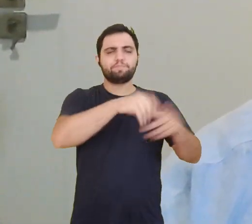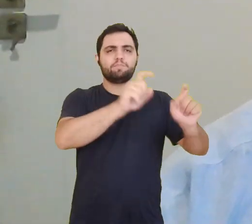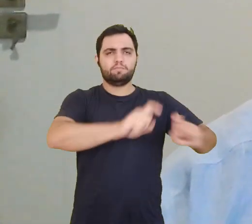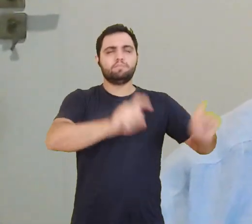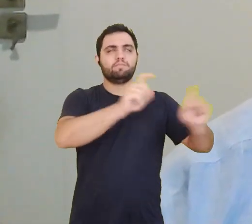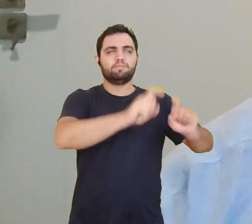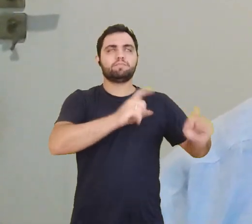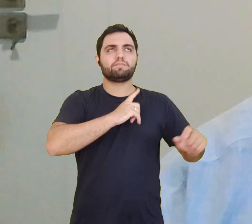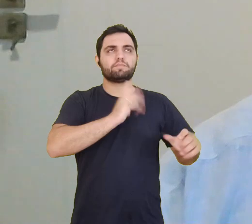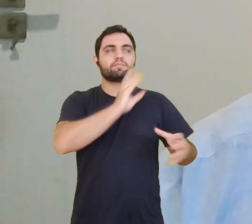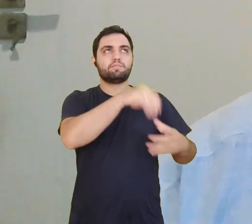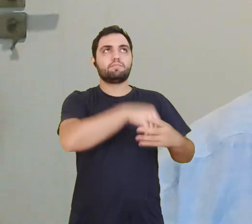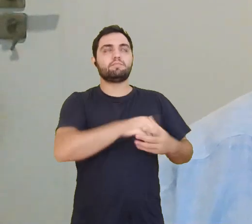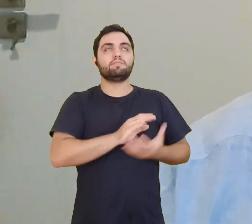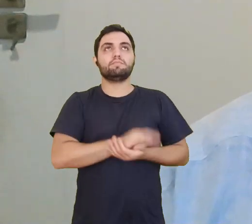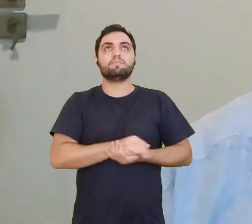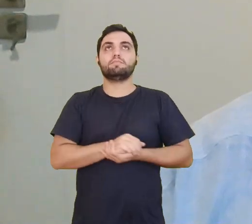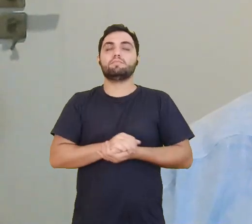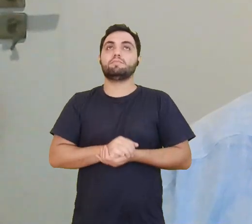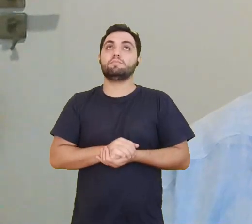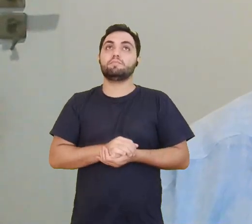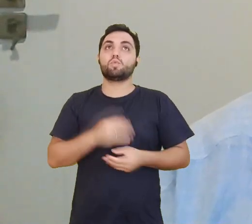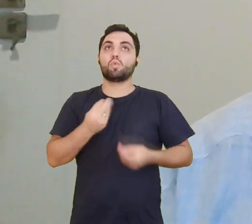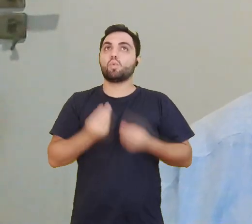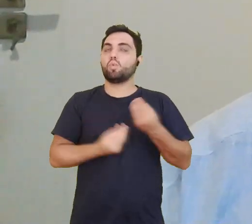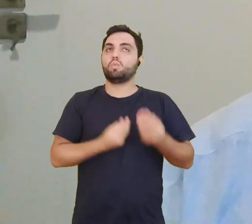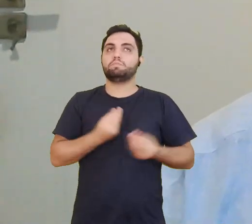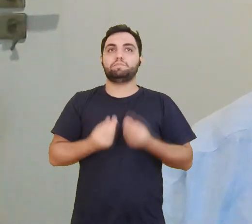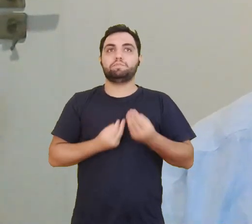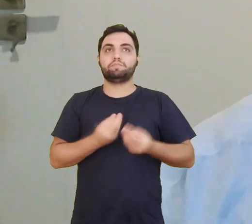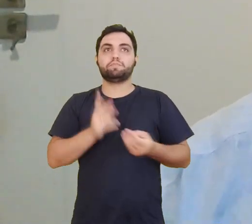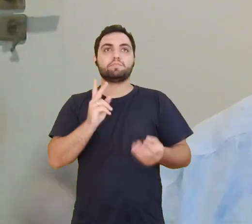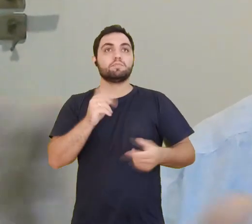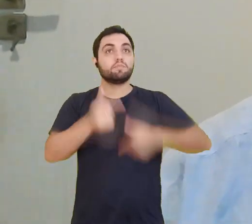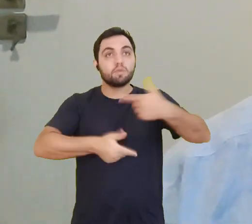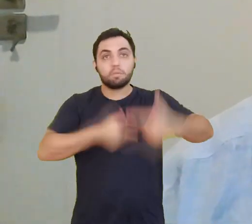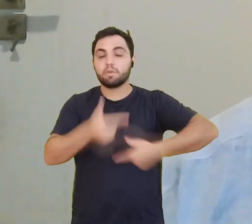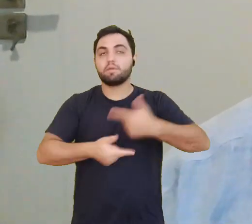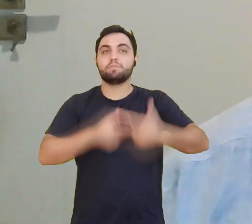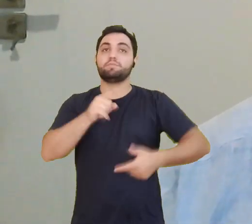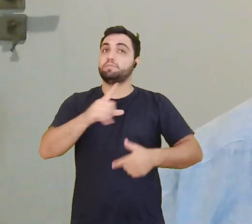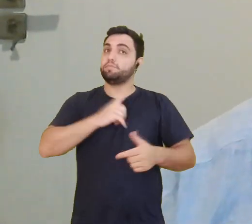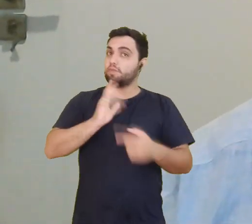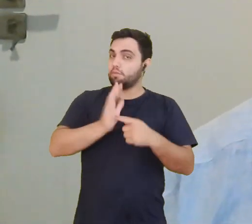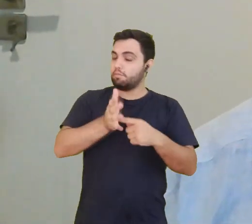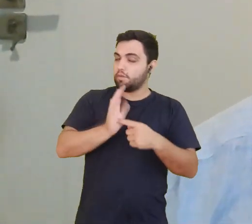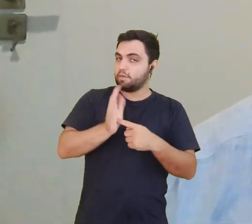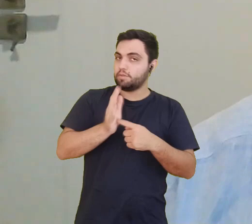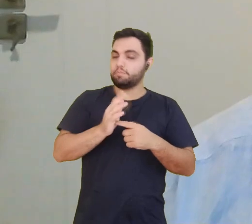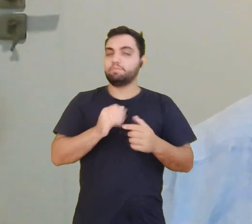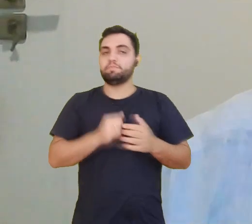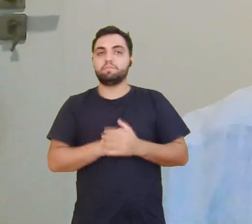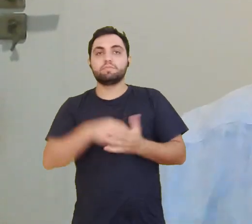quer imprimir, tá? Então, como é que funciona? Você tem essa máquina e essa